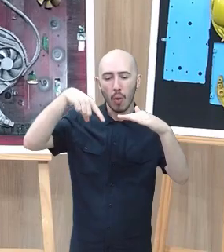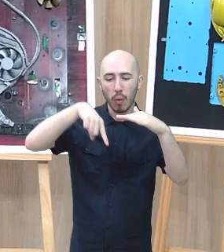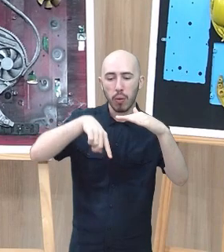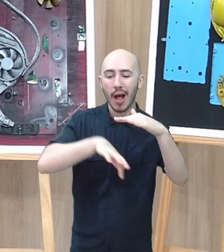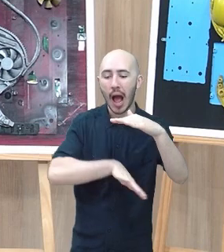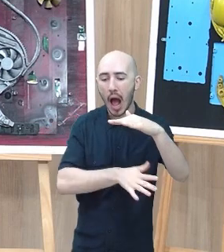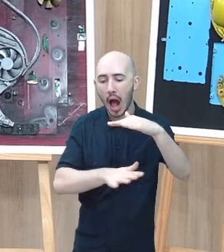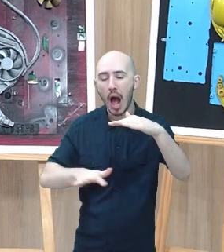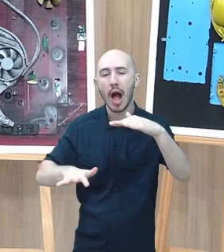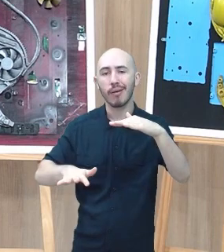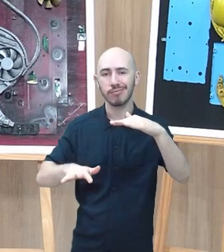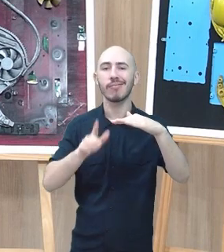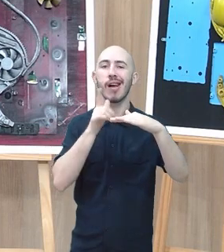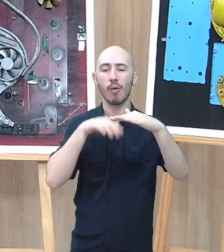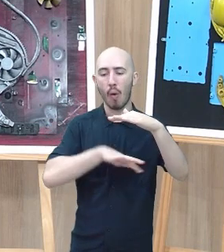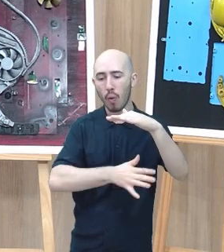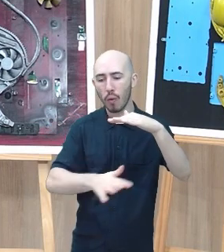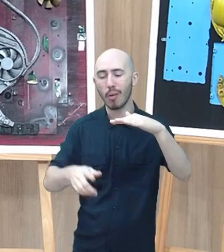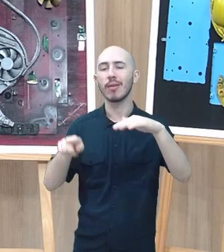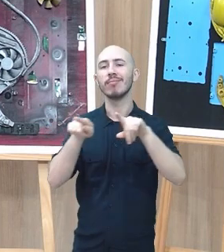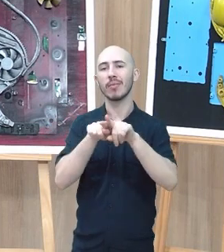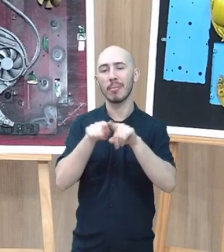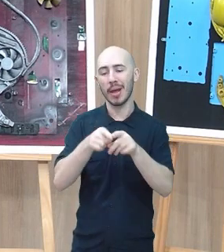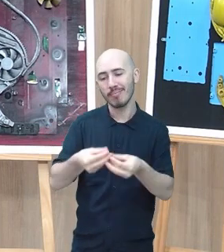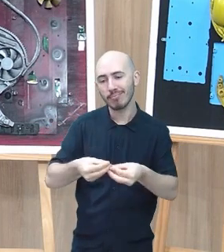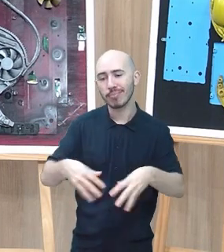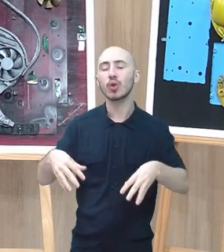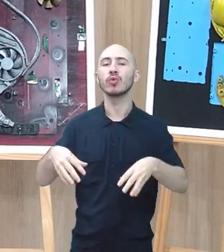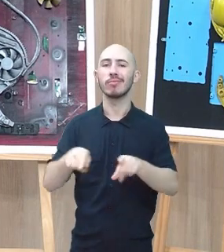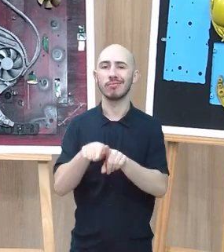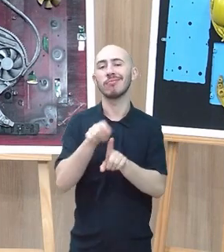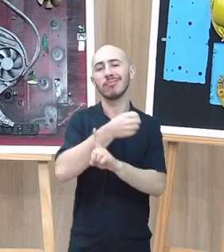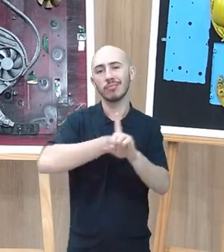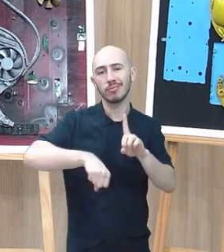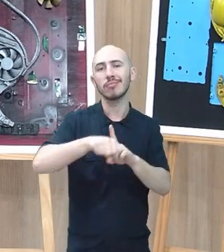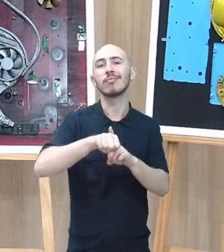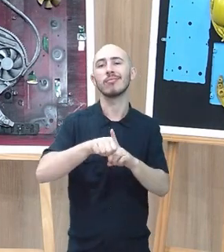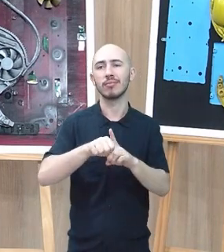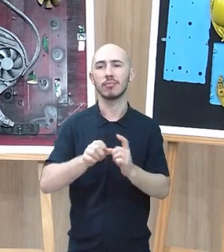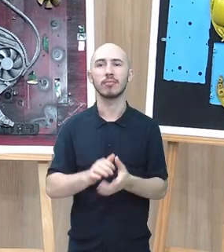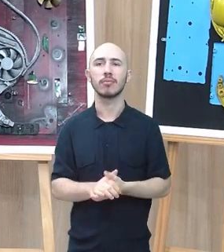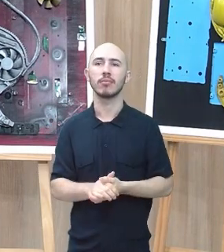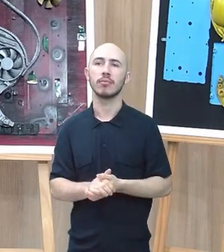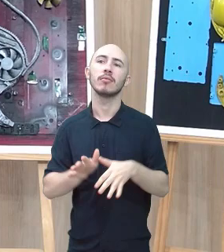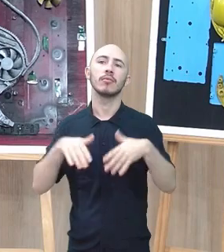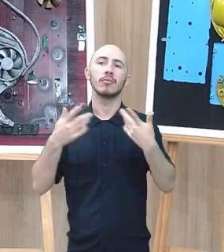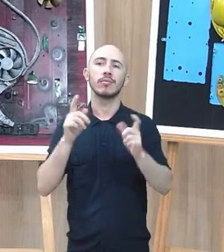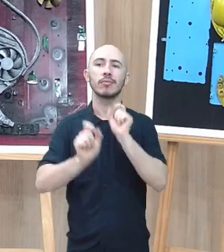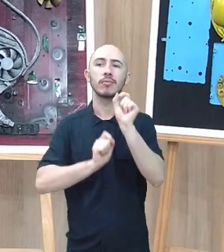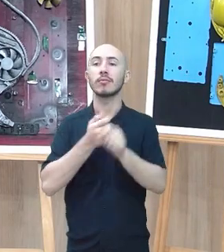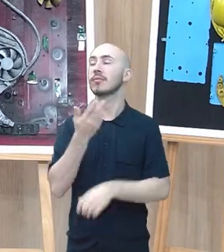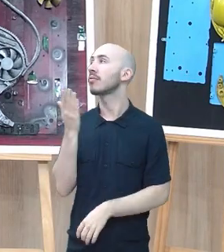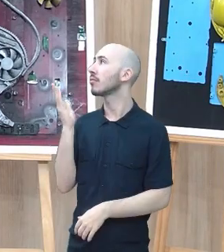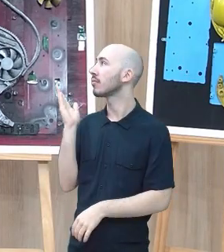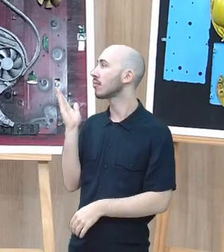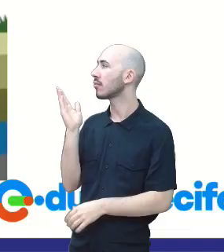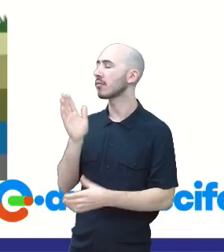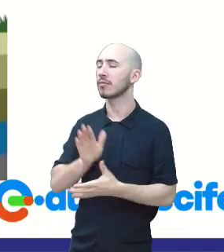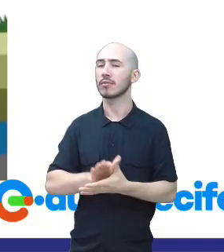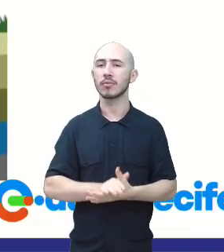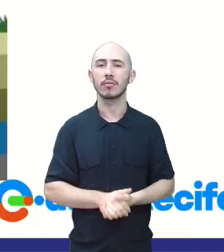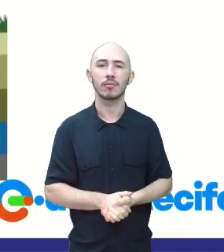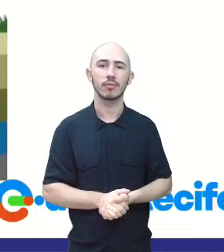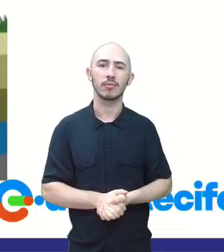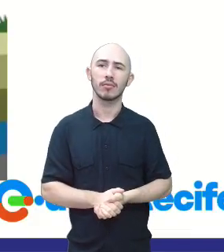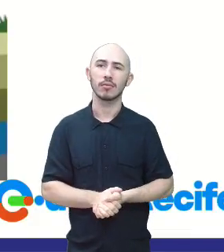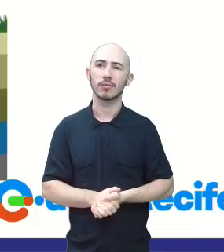ambientais e também causam danos sociais, ok? Os danos aí, né, ambiental,